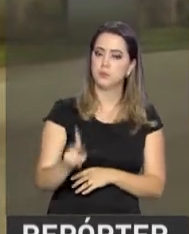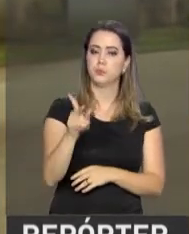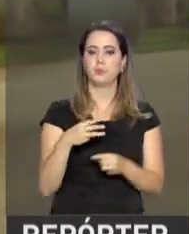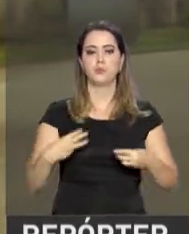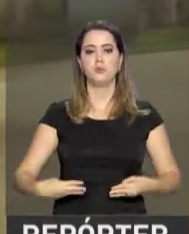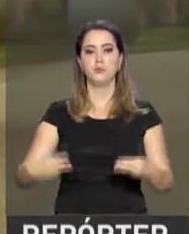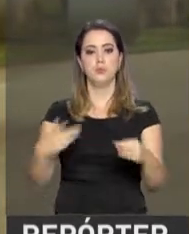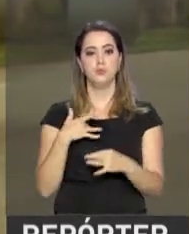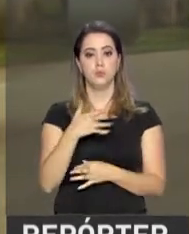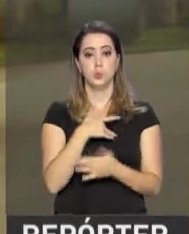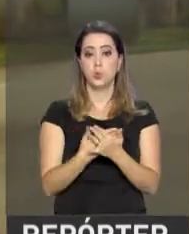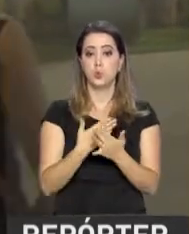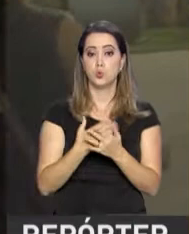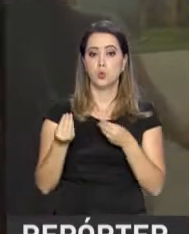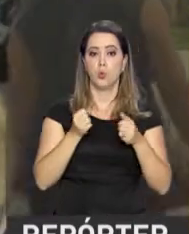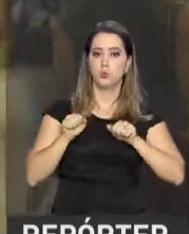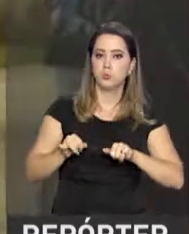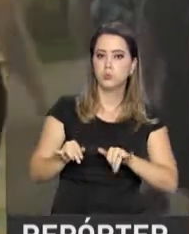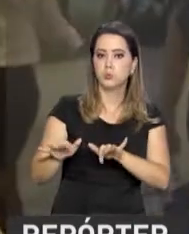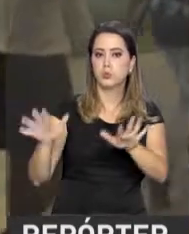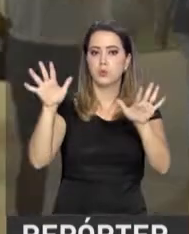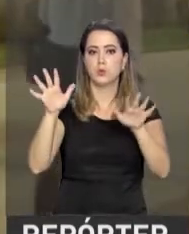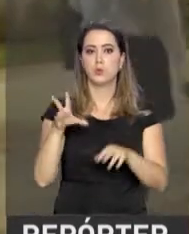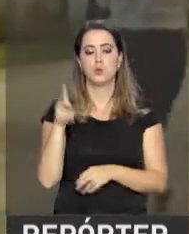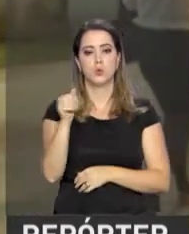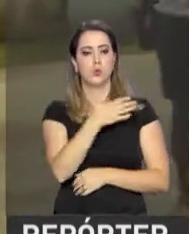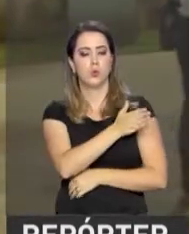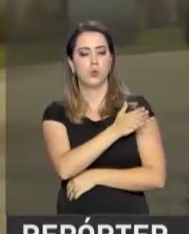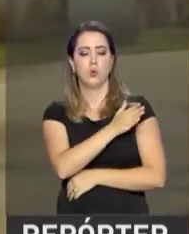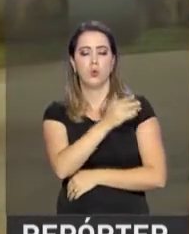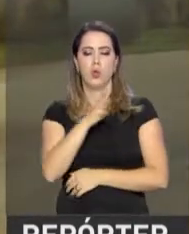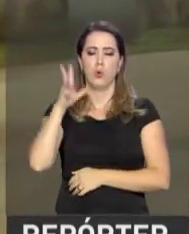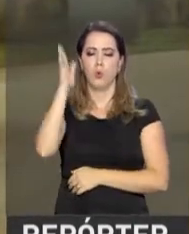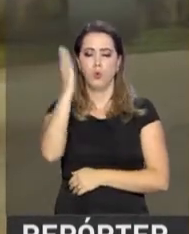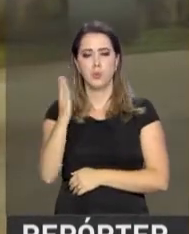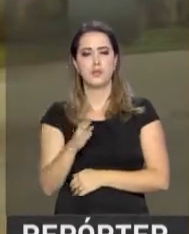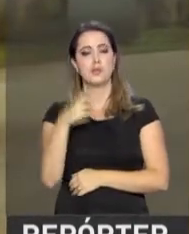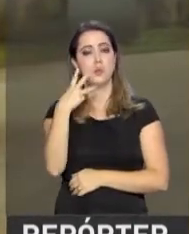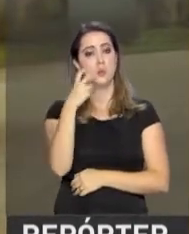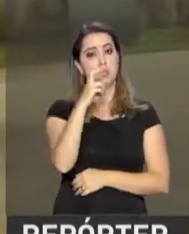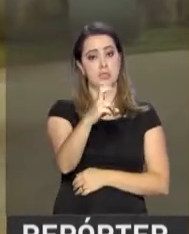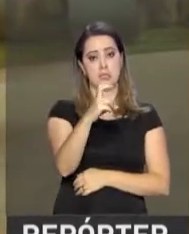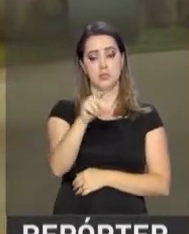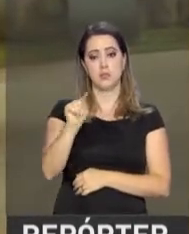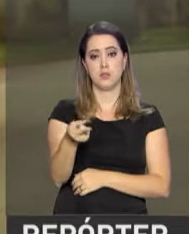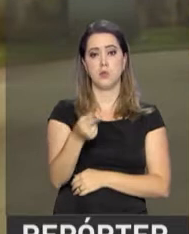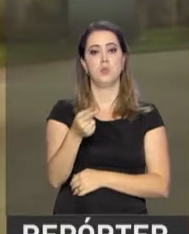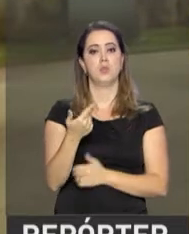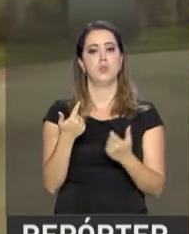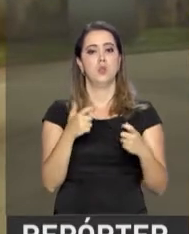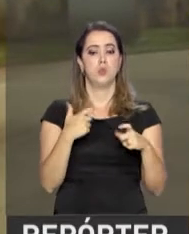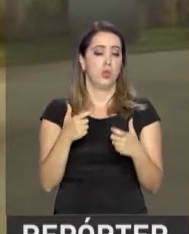da saúde estuda ampliar a imunização também para outros 35 milhões de brasileiros que não estão